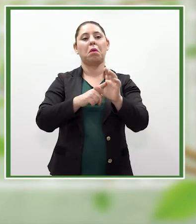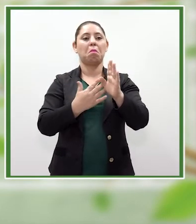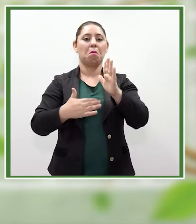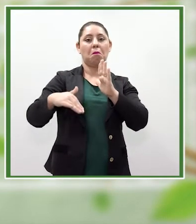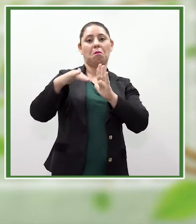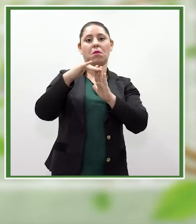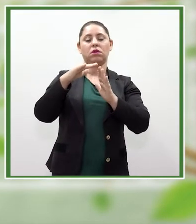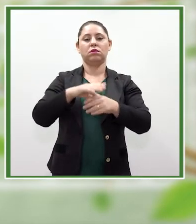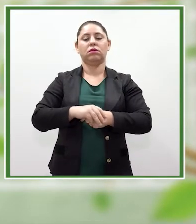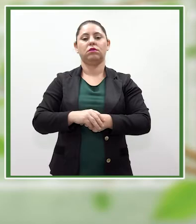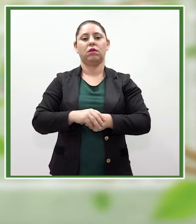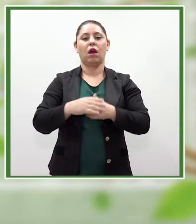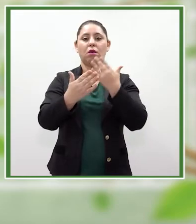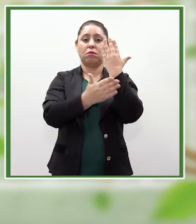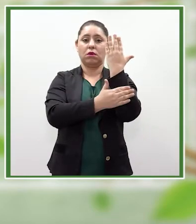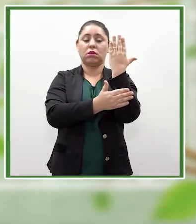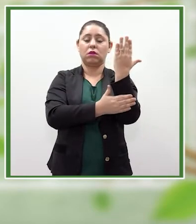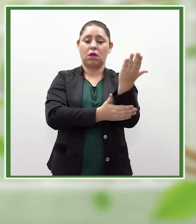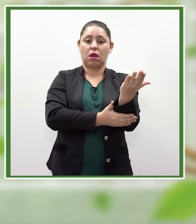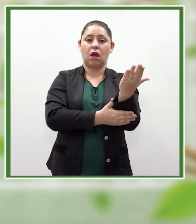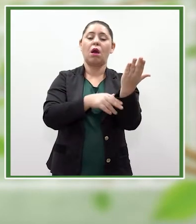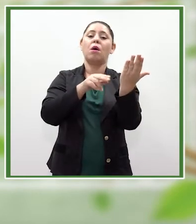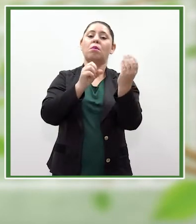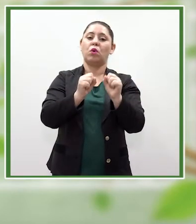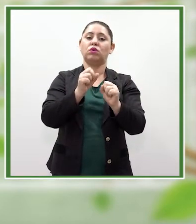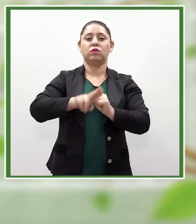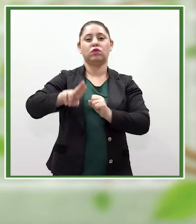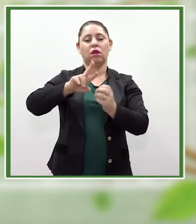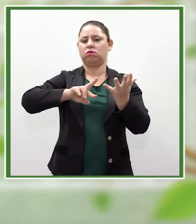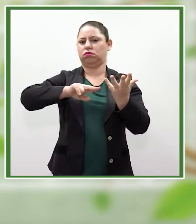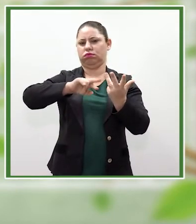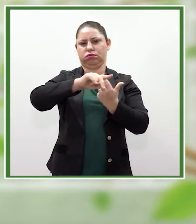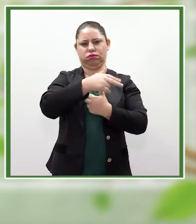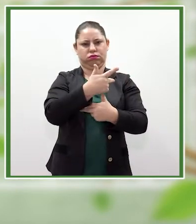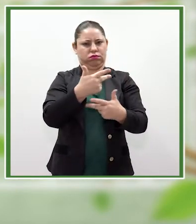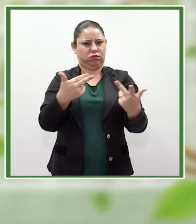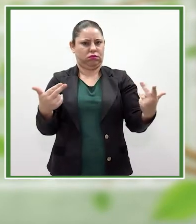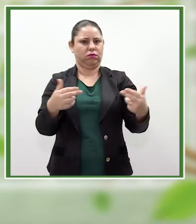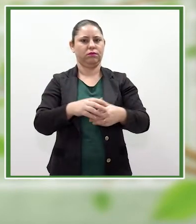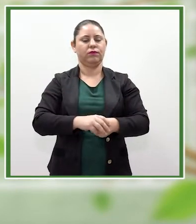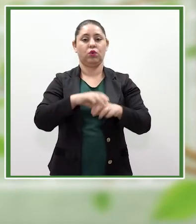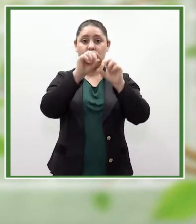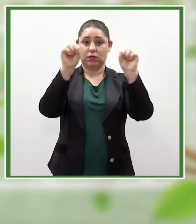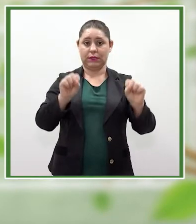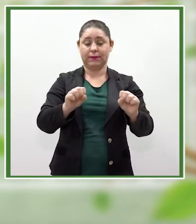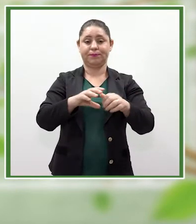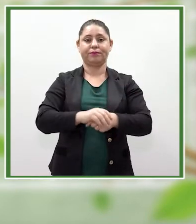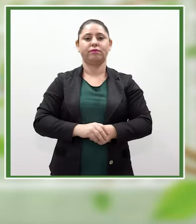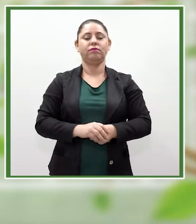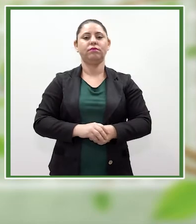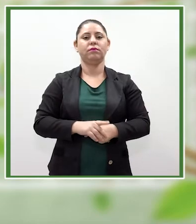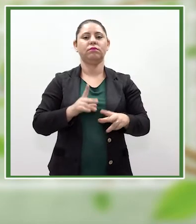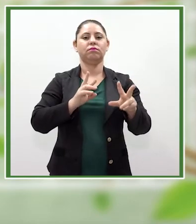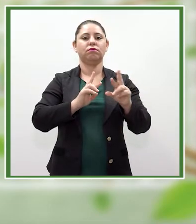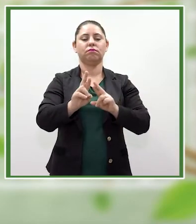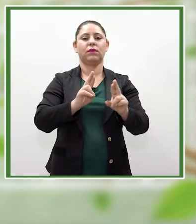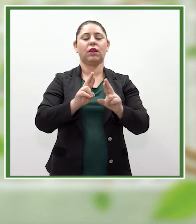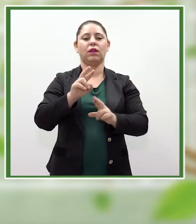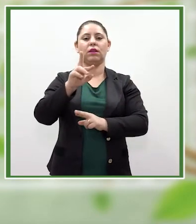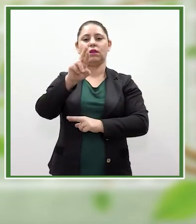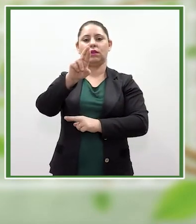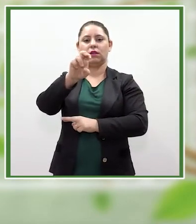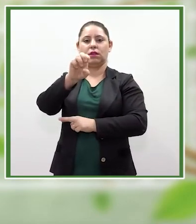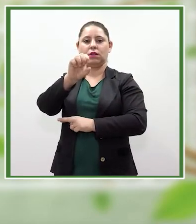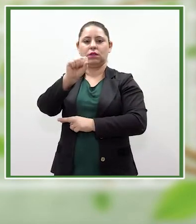sistemas. E com relação à resiliência climática, ou seja, a capacidade que um sistema tem de retornar à